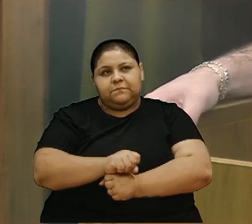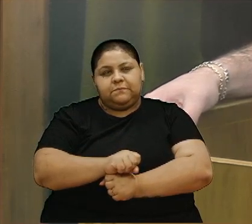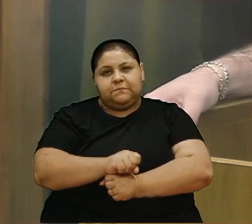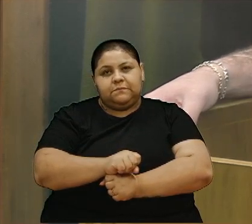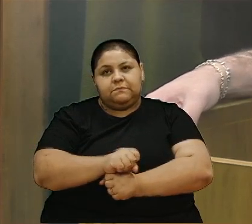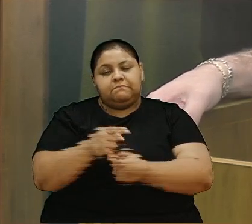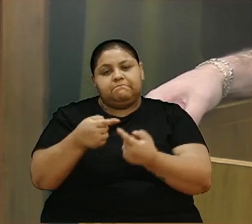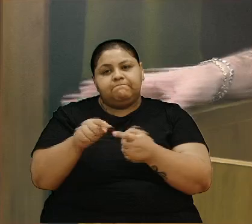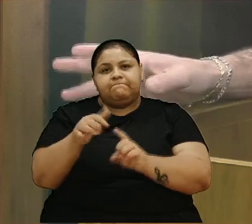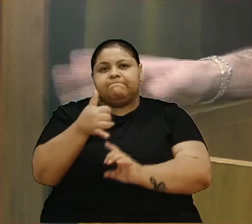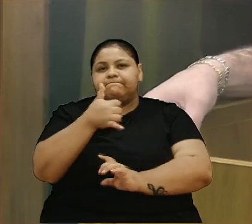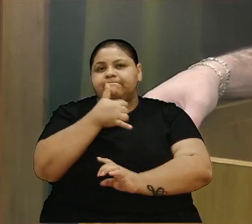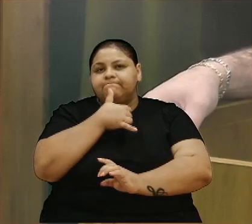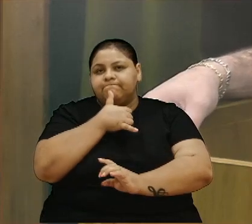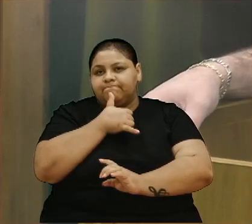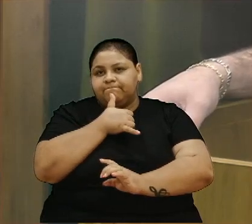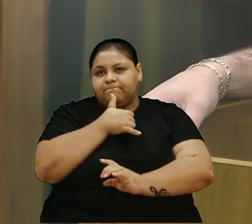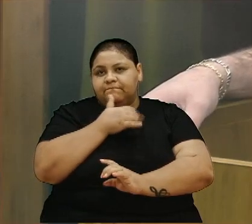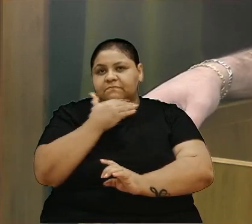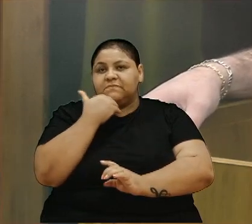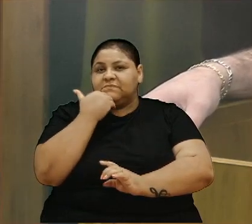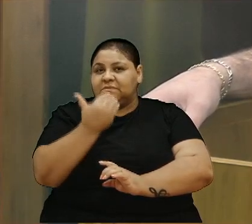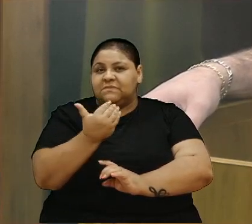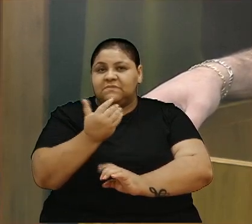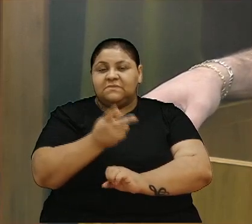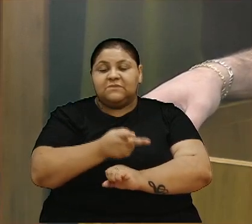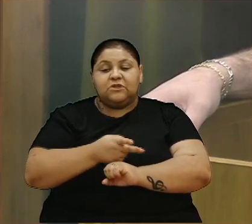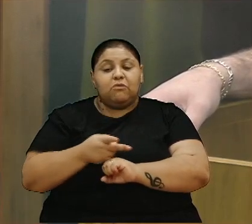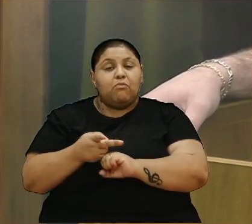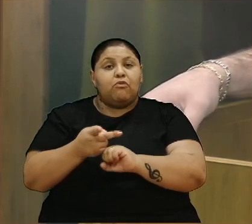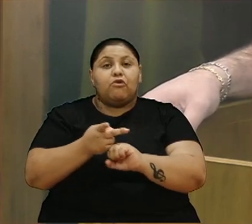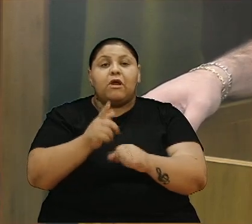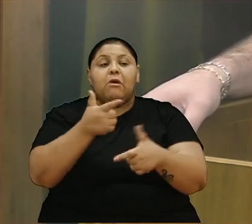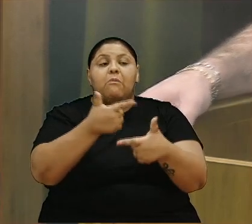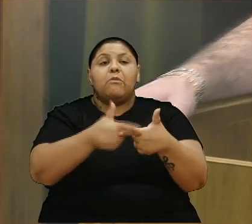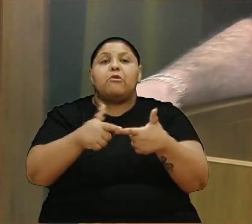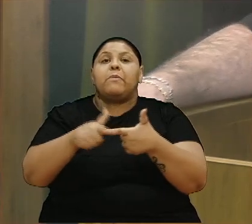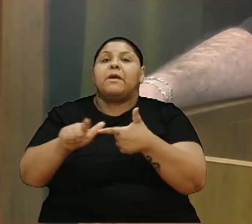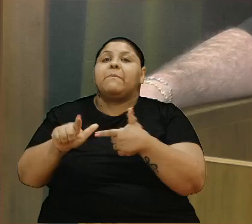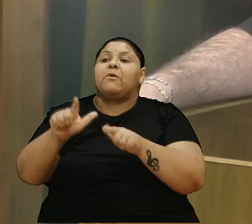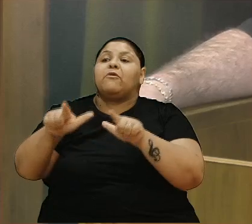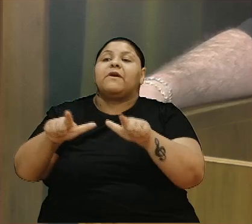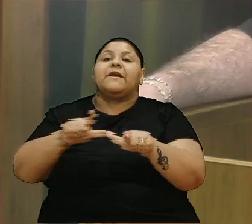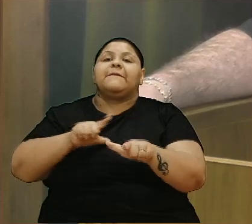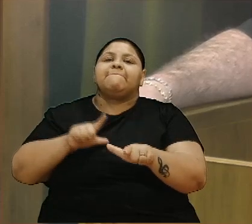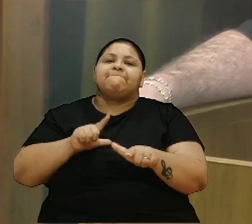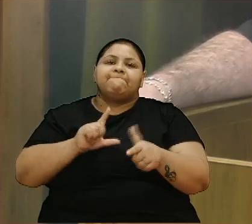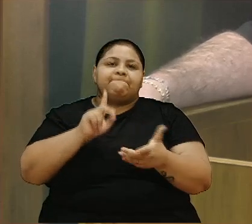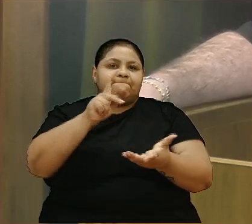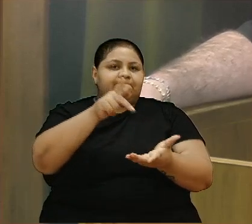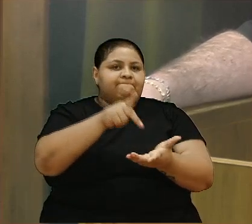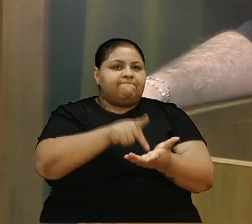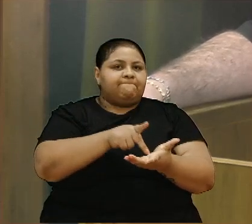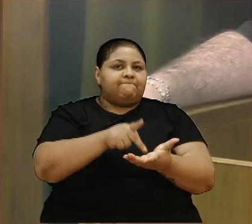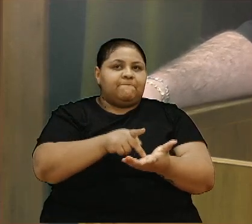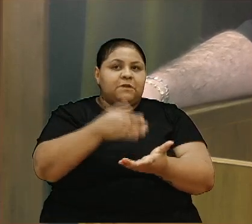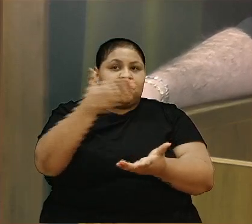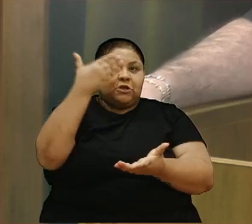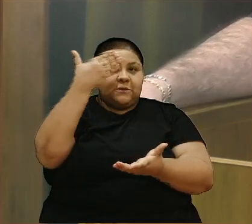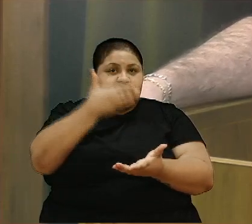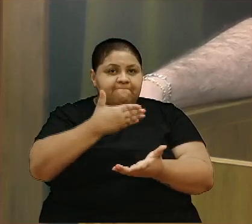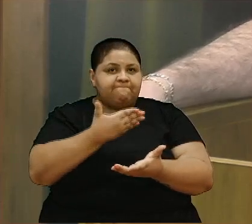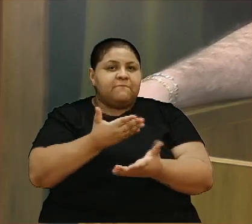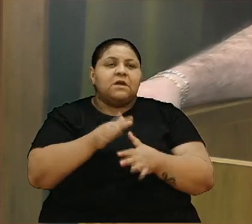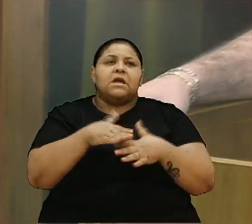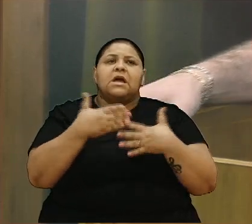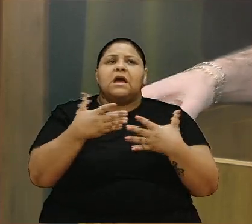mas infelizmente é aquela coisa, né? Não adianta procurar chifre em cabeça de cavalo. A realidade, ela está na nossa frente.